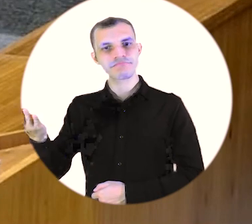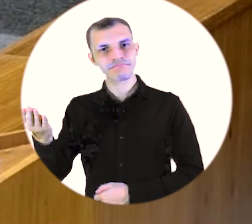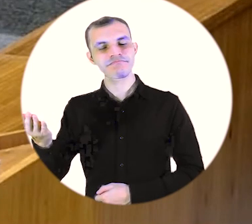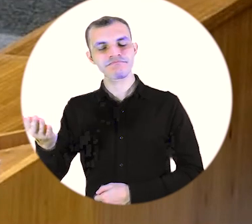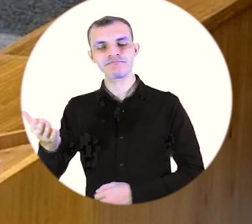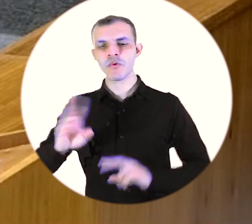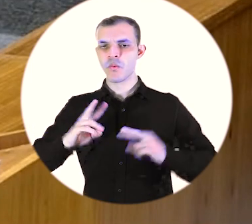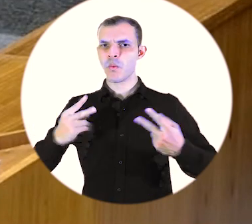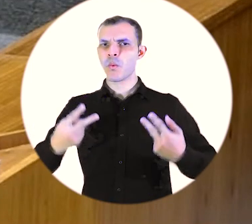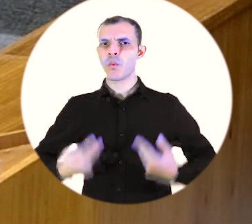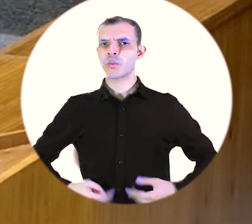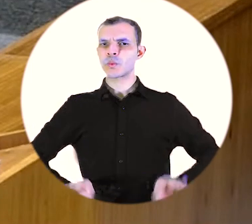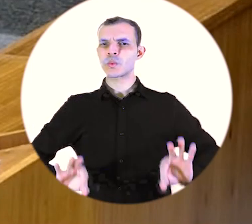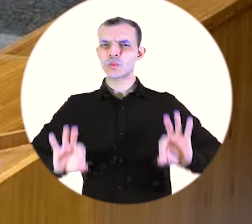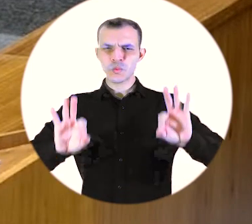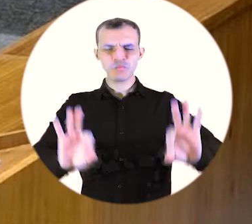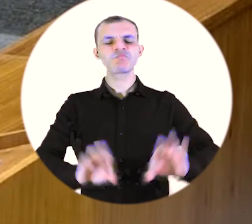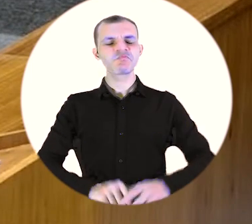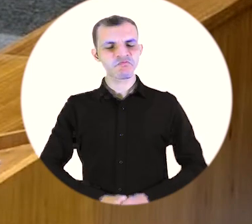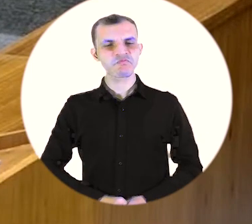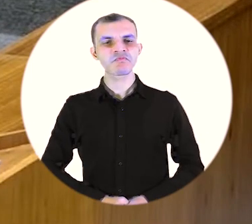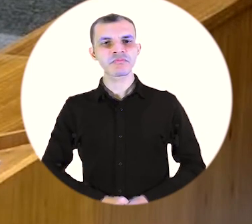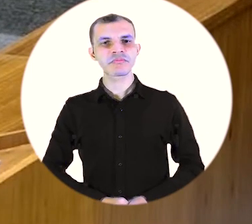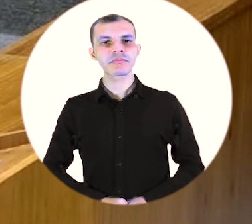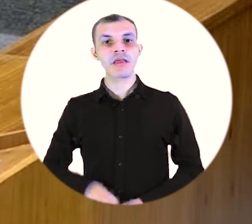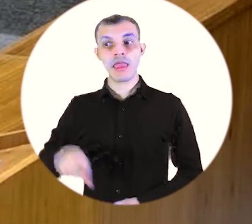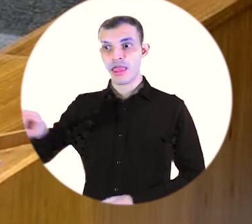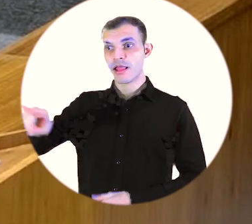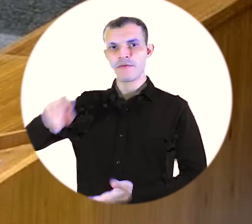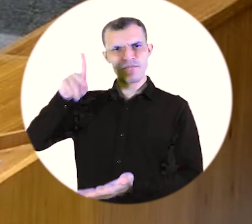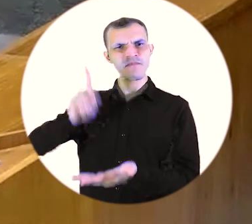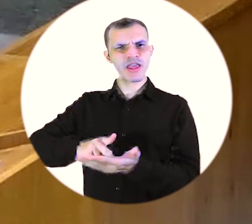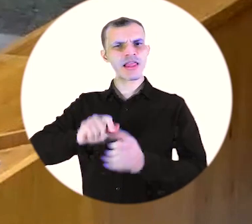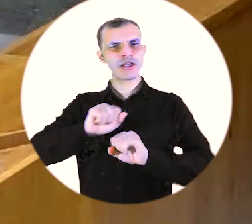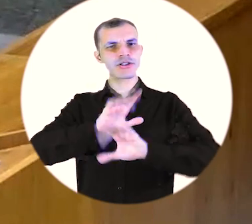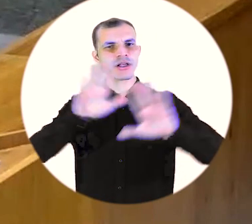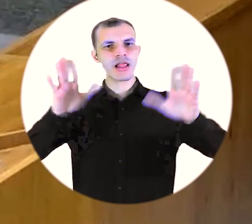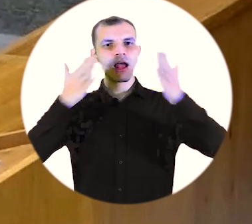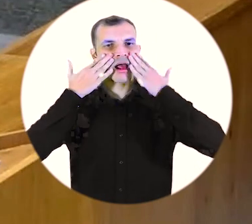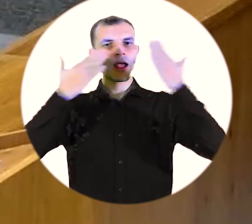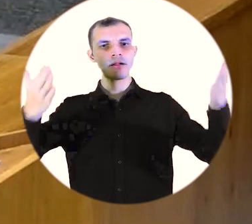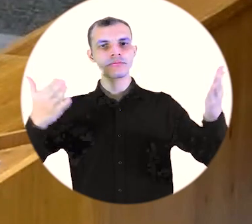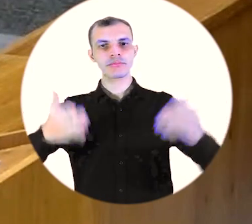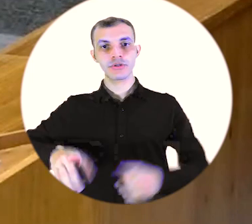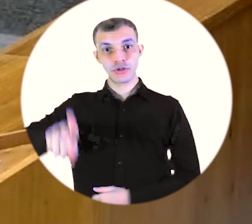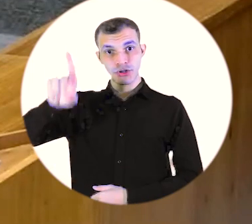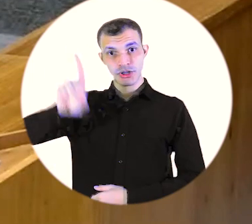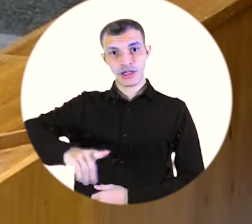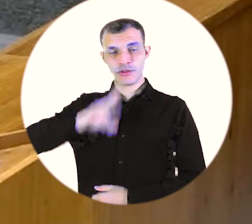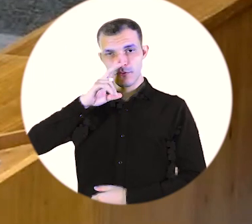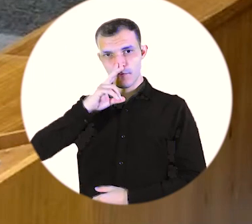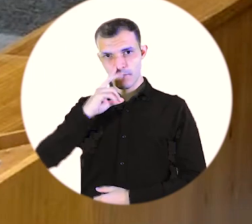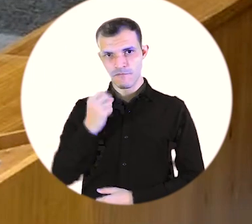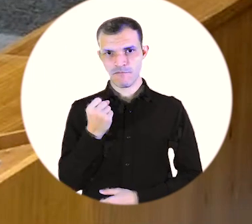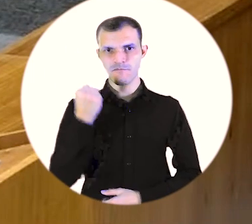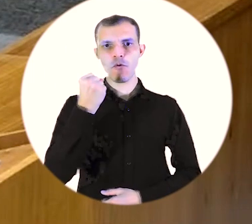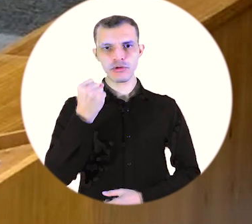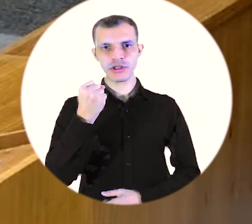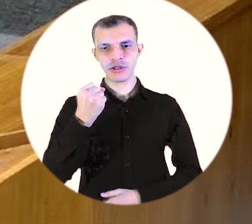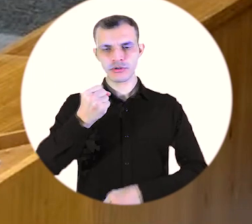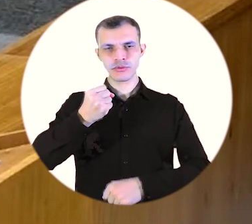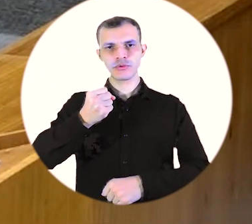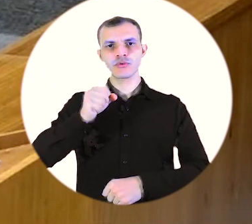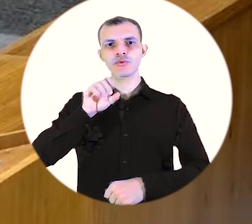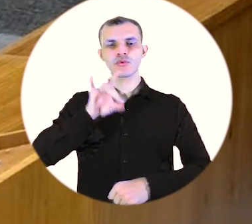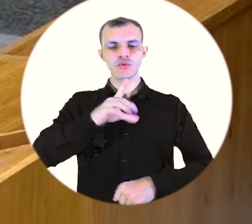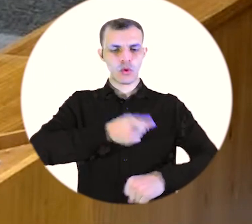Campbell, a sofisticação do seu humanismo. Sua verdade é clara. A força do direito